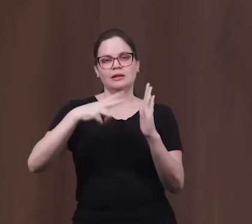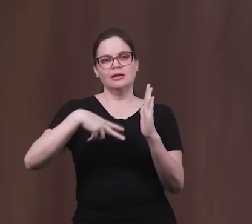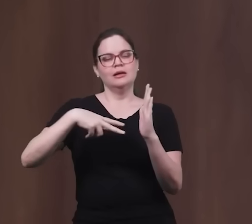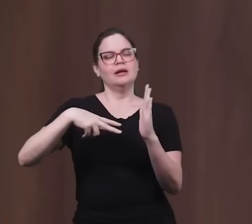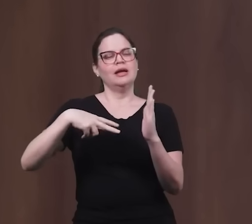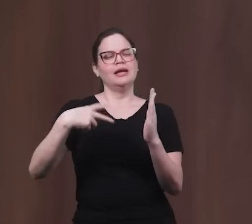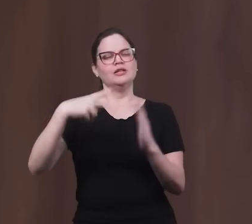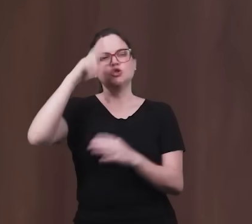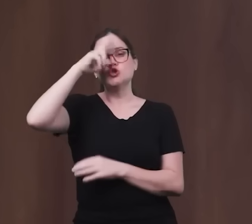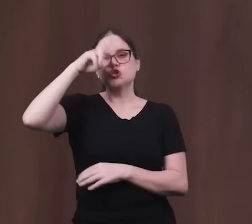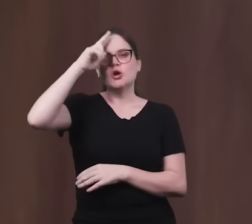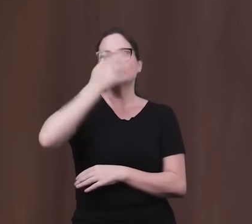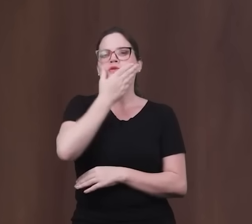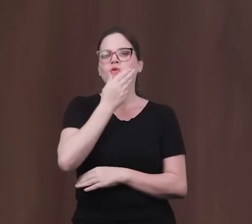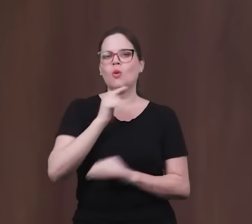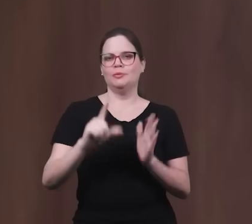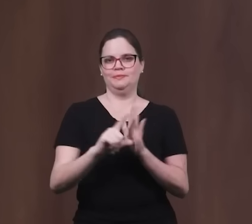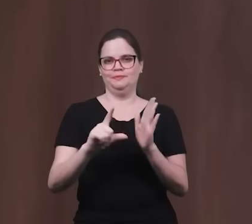Sim.